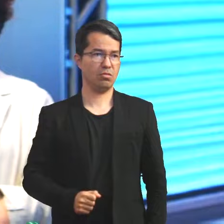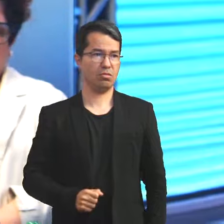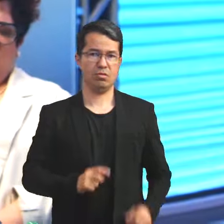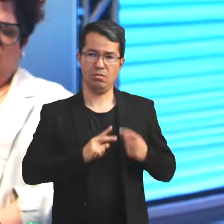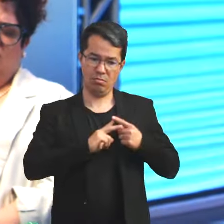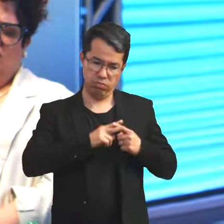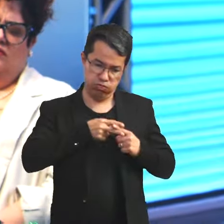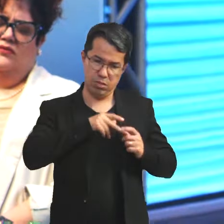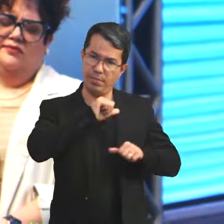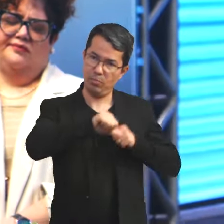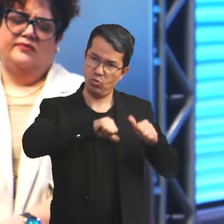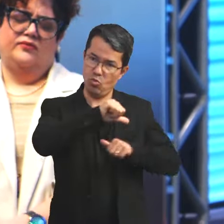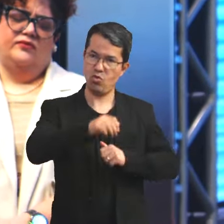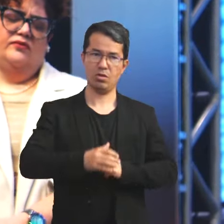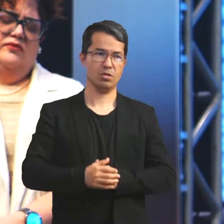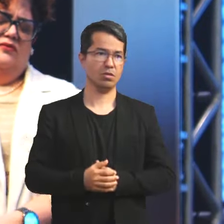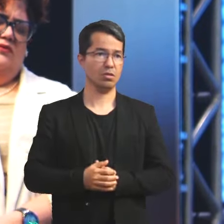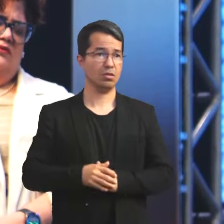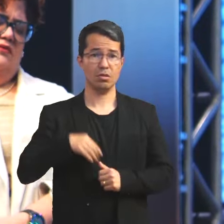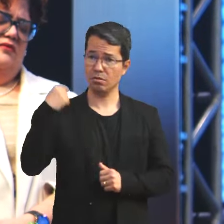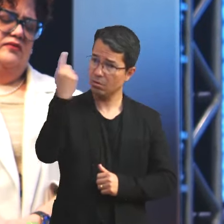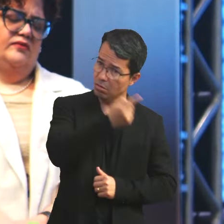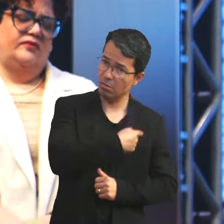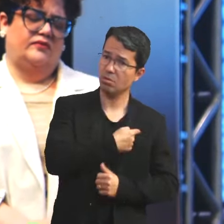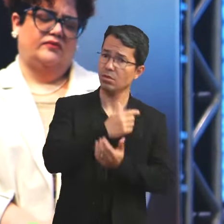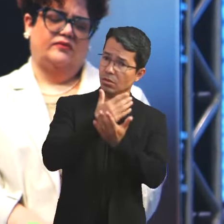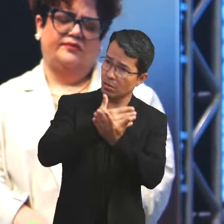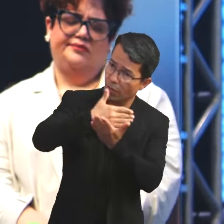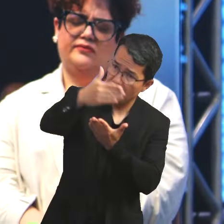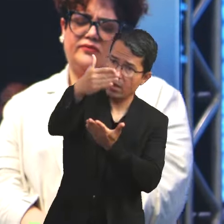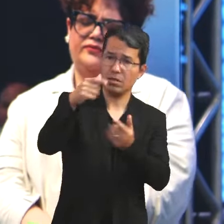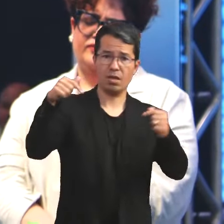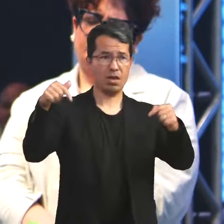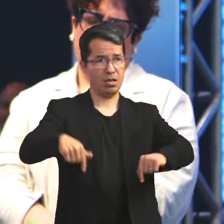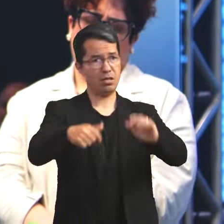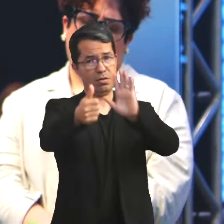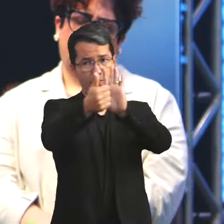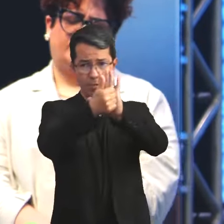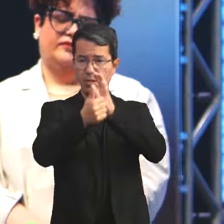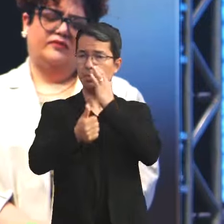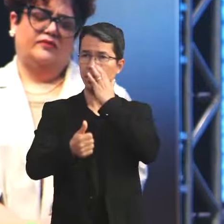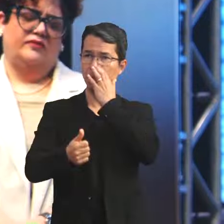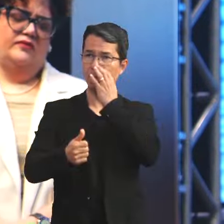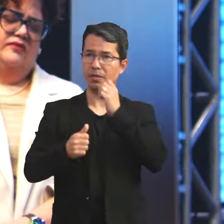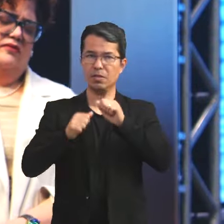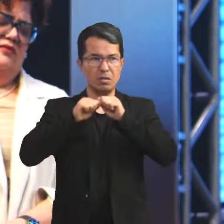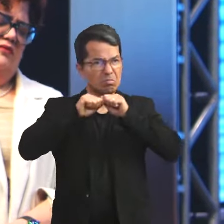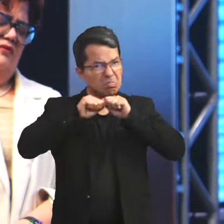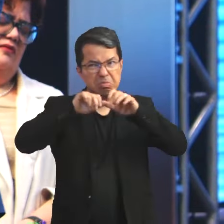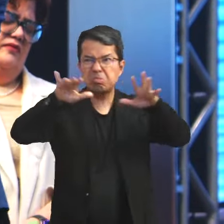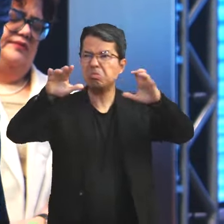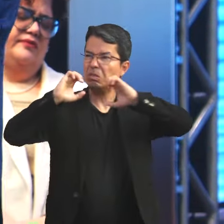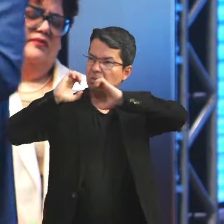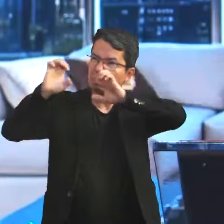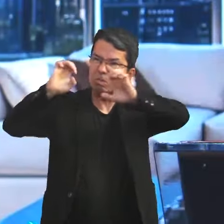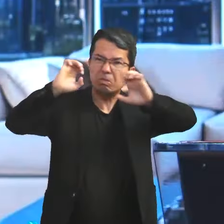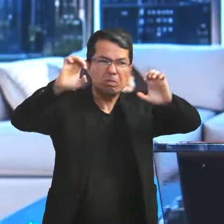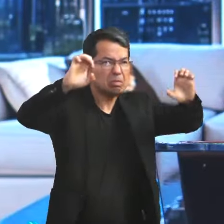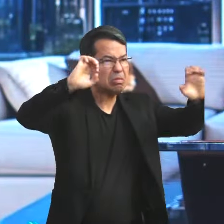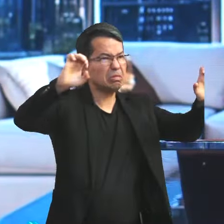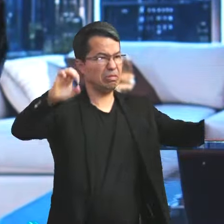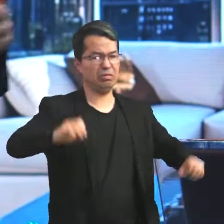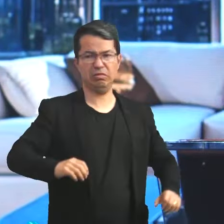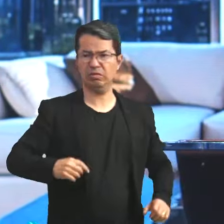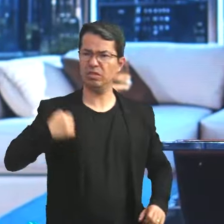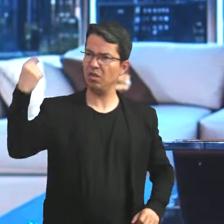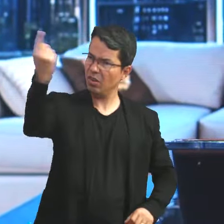uma igreja apaixonada por ver pessoas sendo salvas e que Deus usasse eu e você